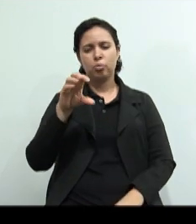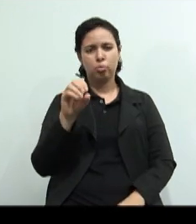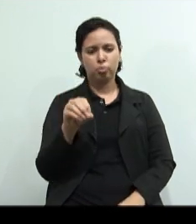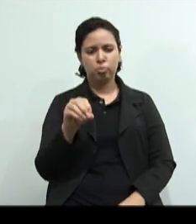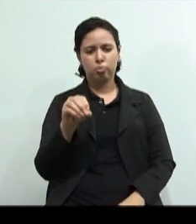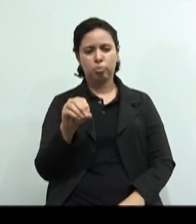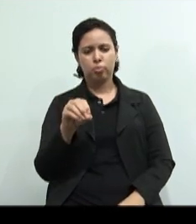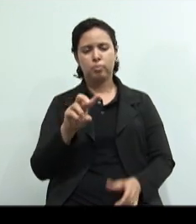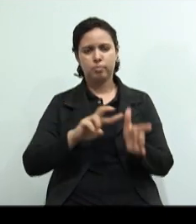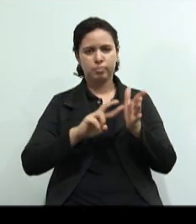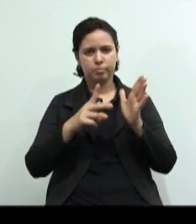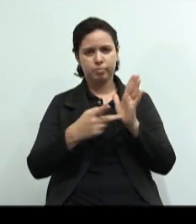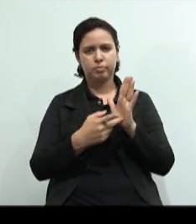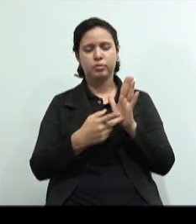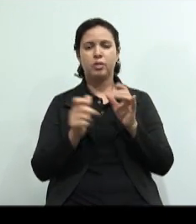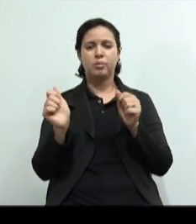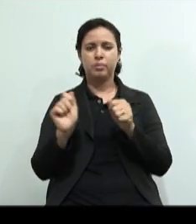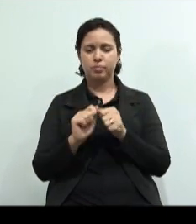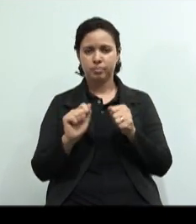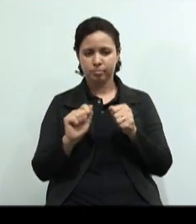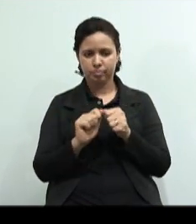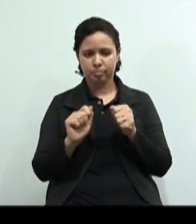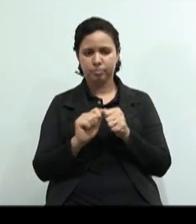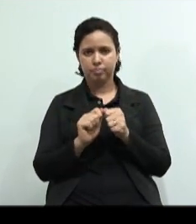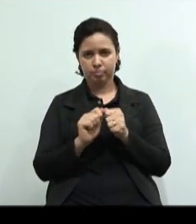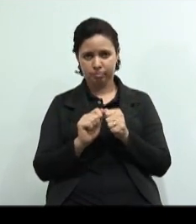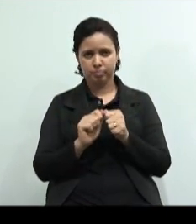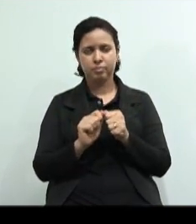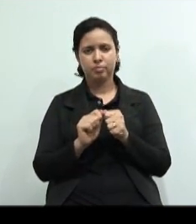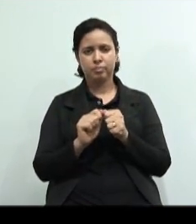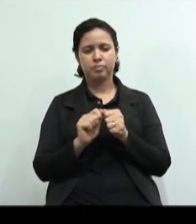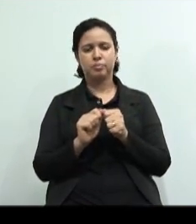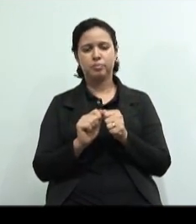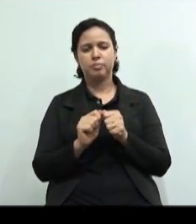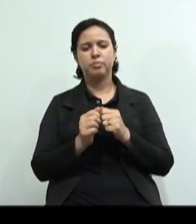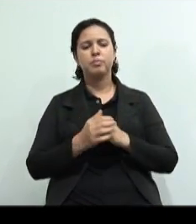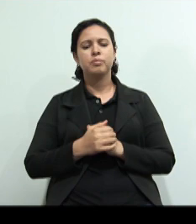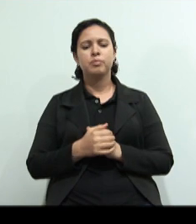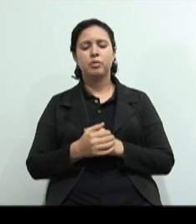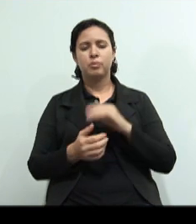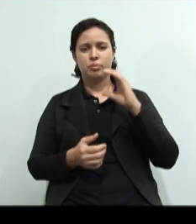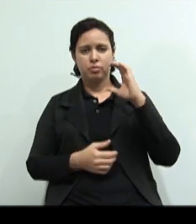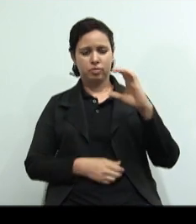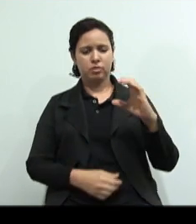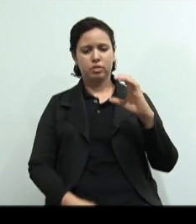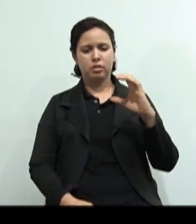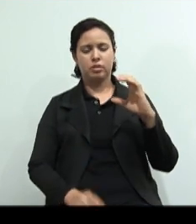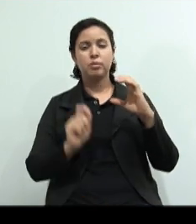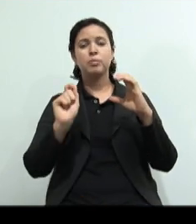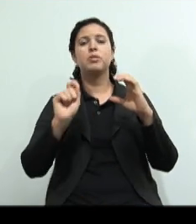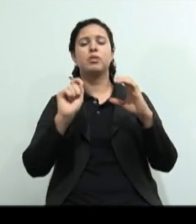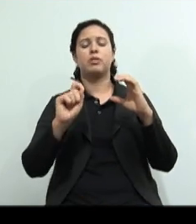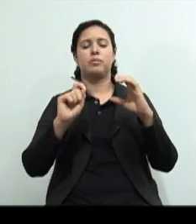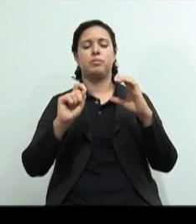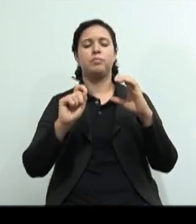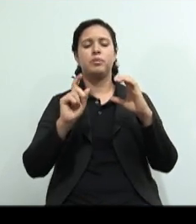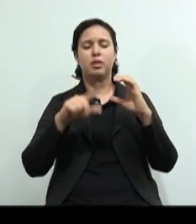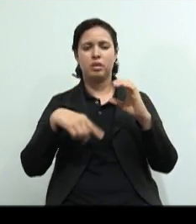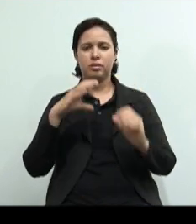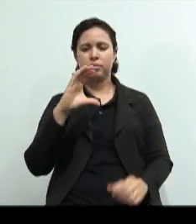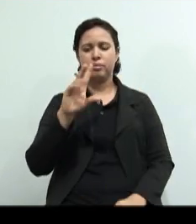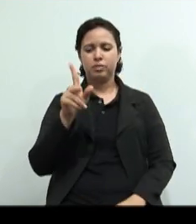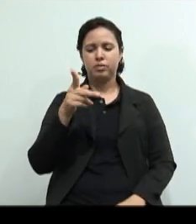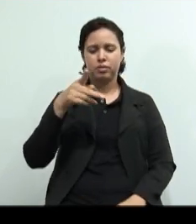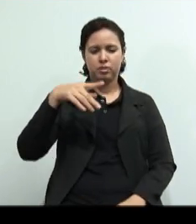em inglês quer dizer execução, fazer, O C, check,